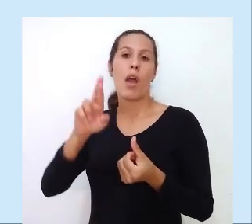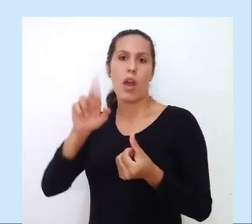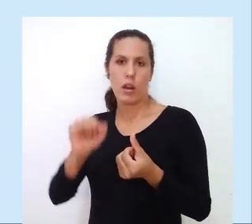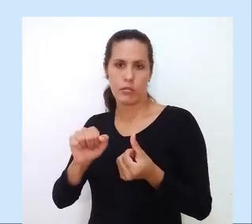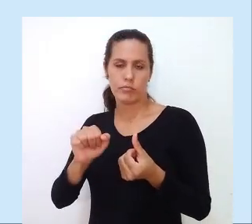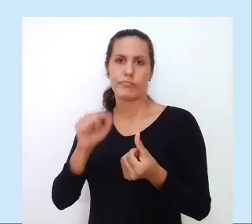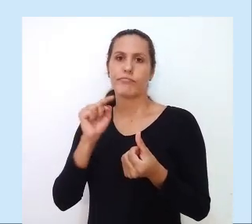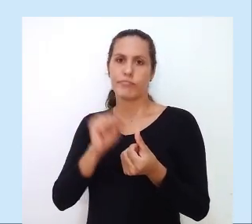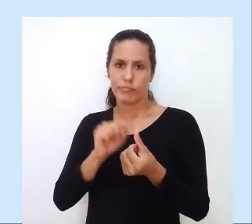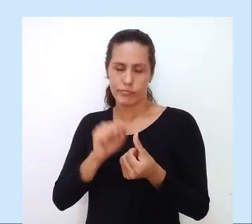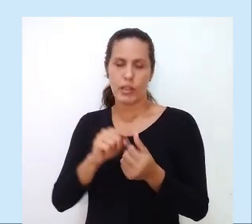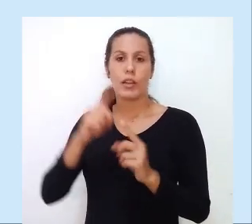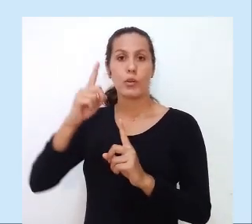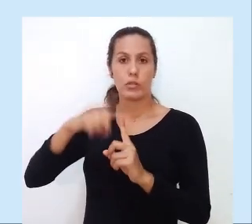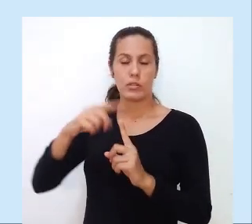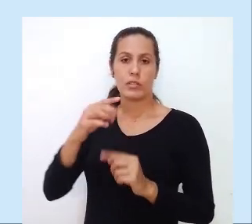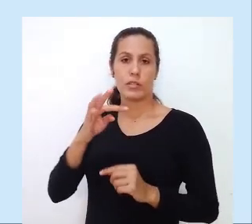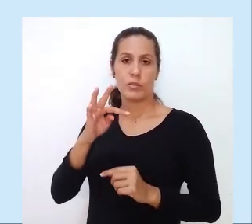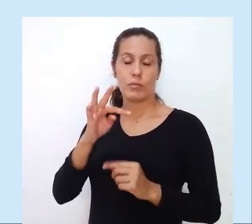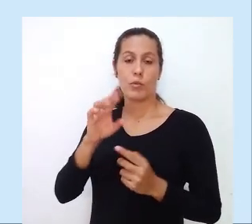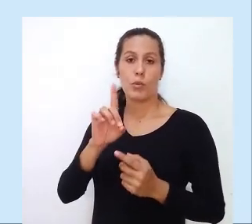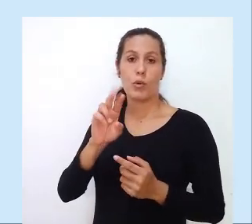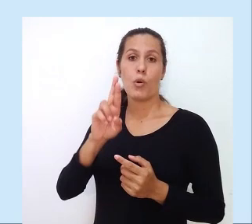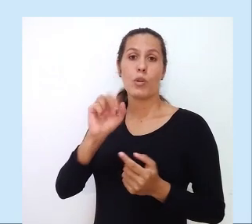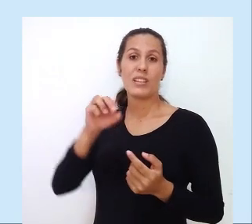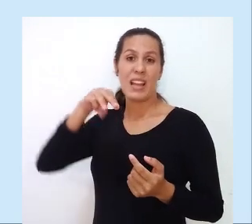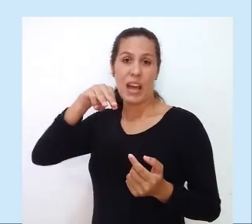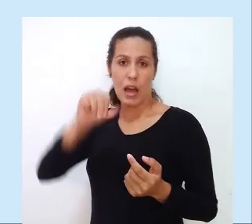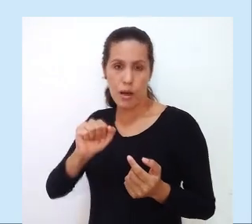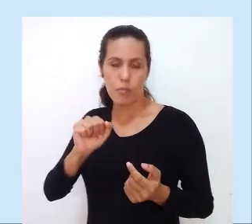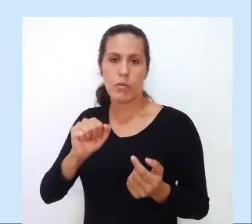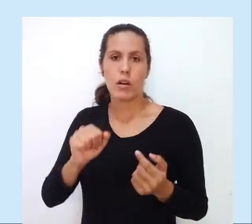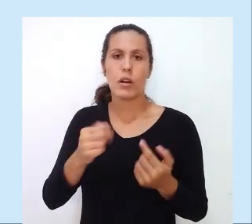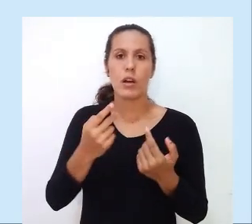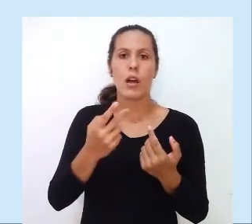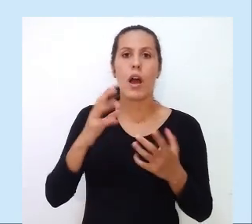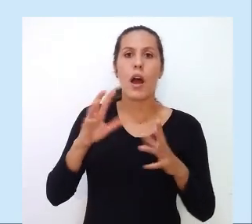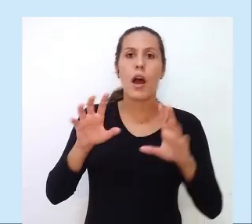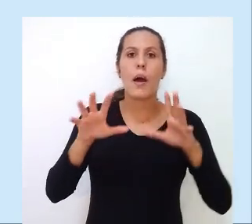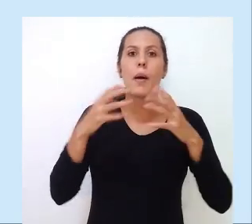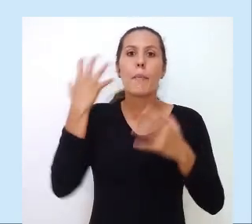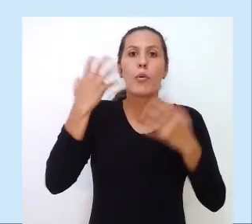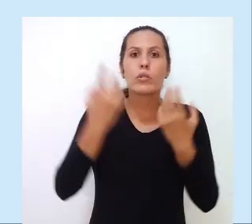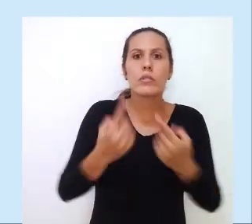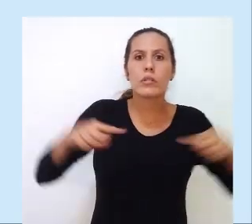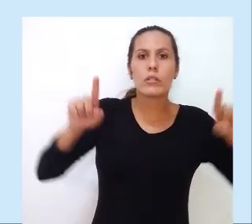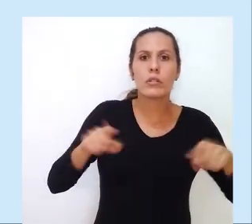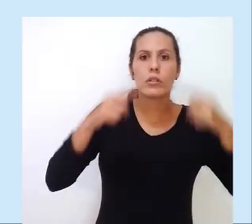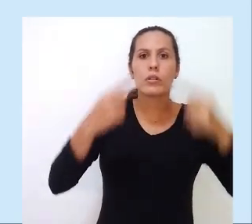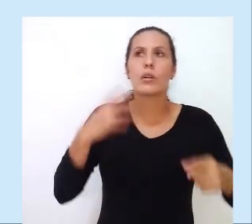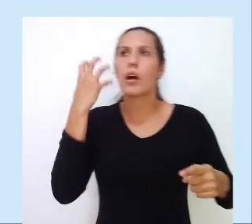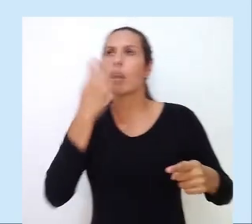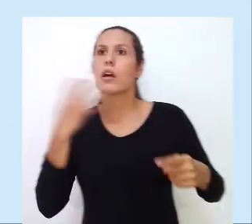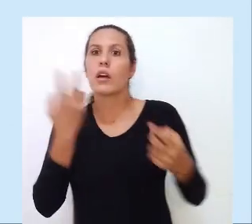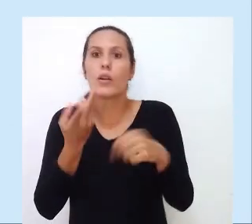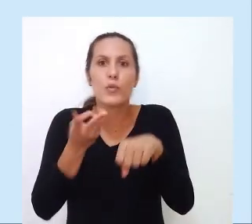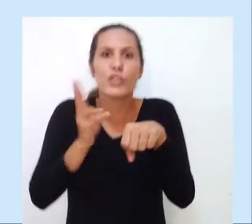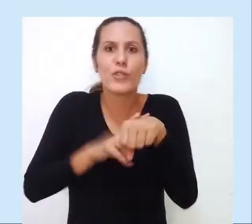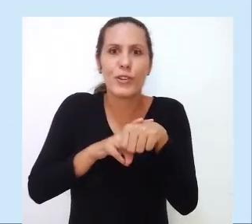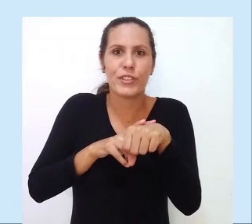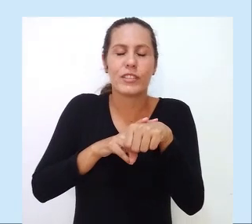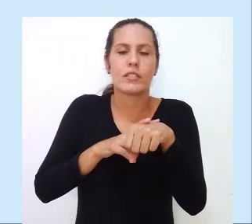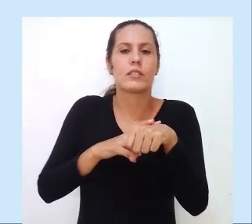encenados, acompanhados de música instrumental e canto. Então, a ópera ela vai ser um estilo teatral bem